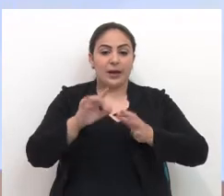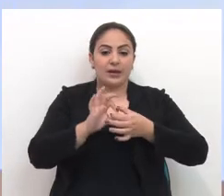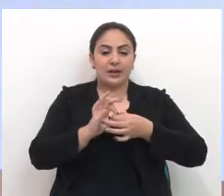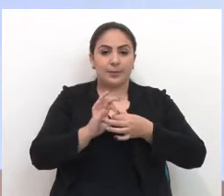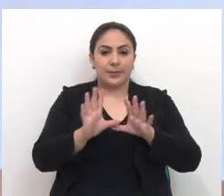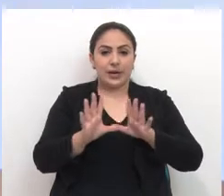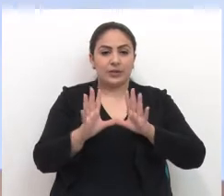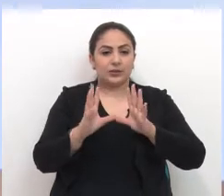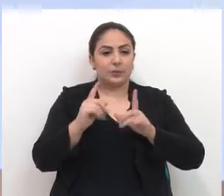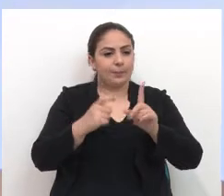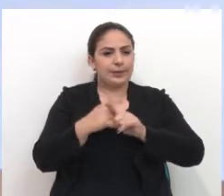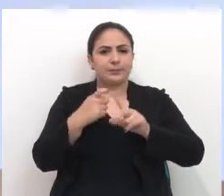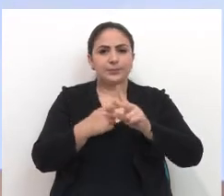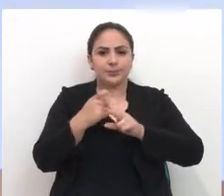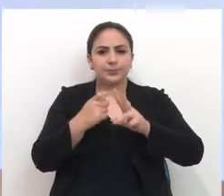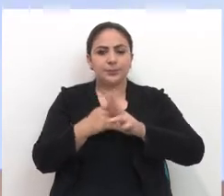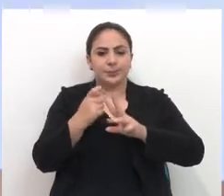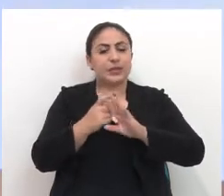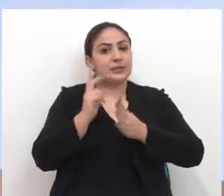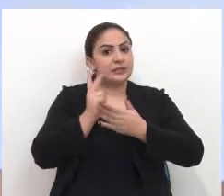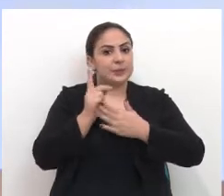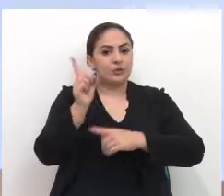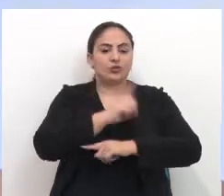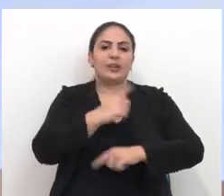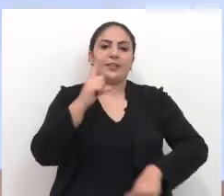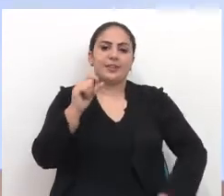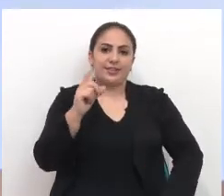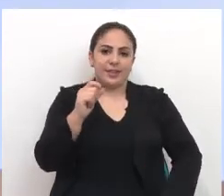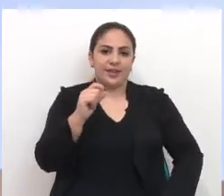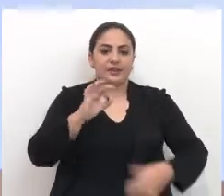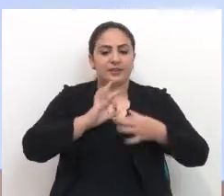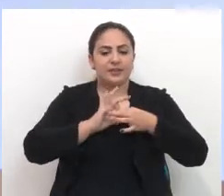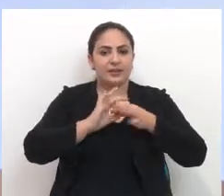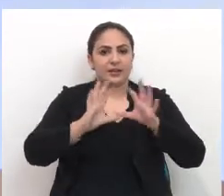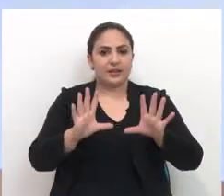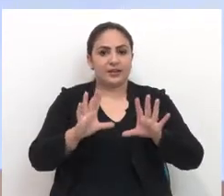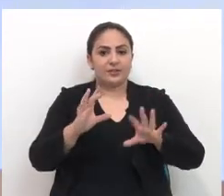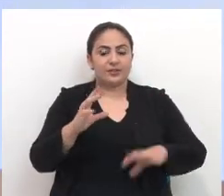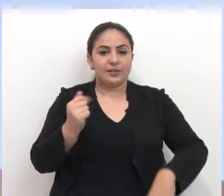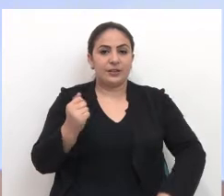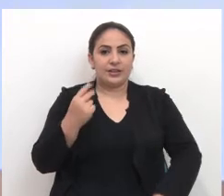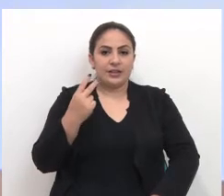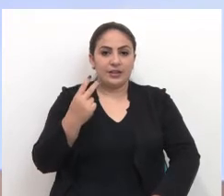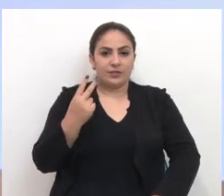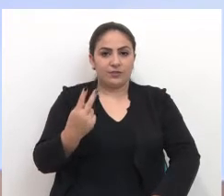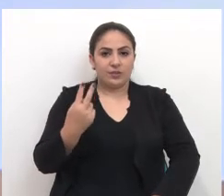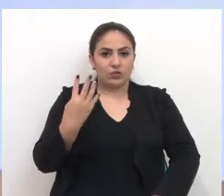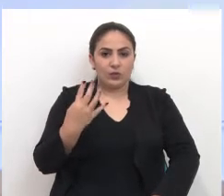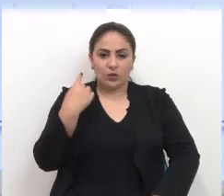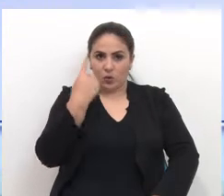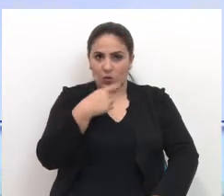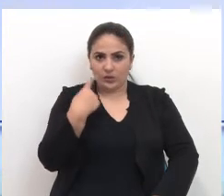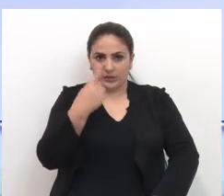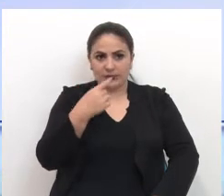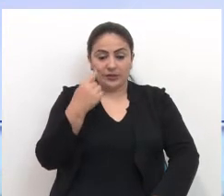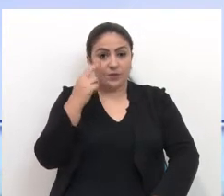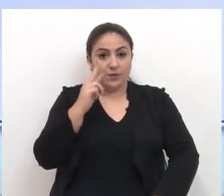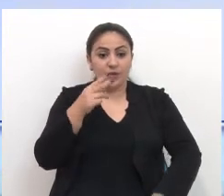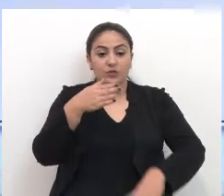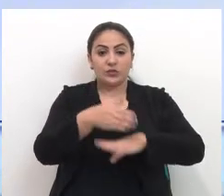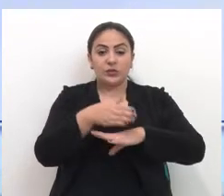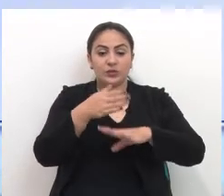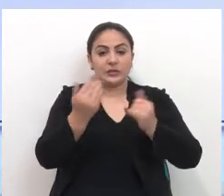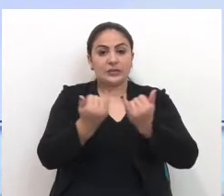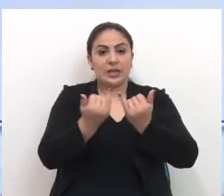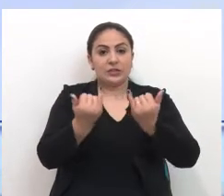é disponibilizado todos os meses, sempre no dia 10, e fica disponível por 24 horas. Acesse o